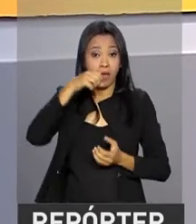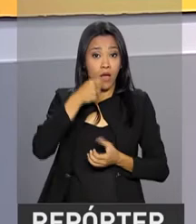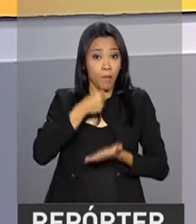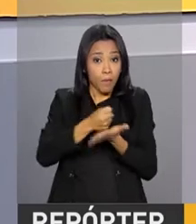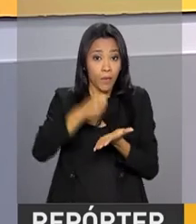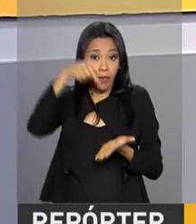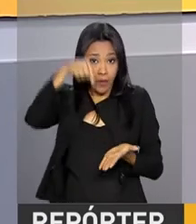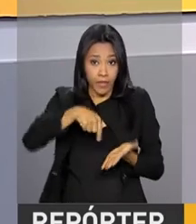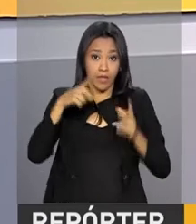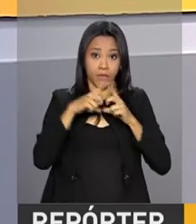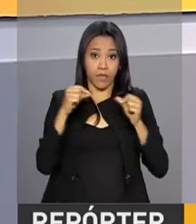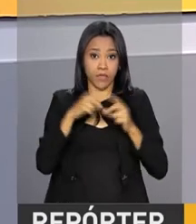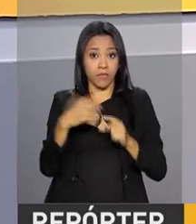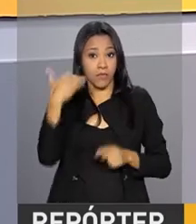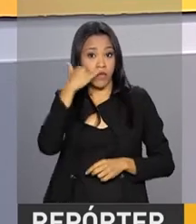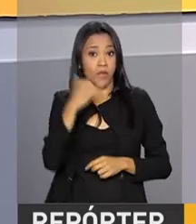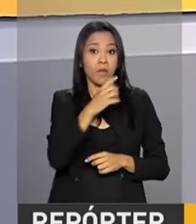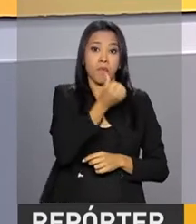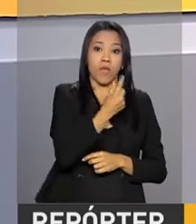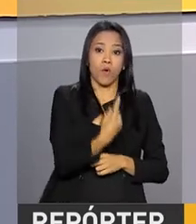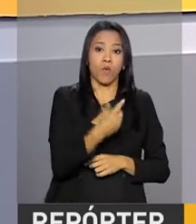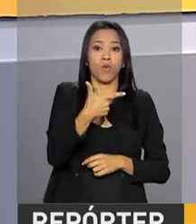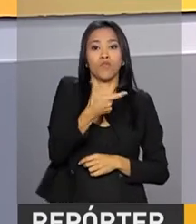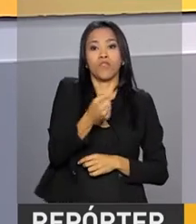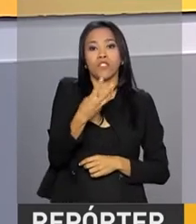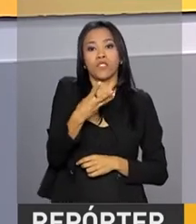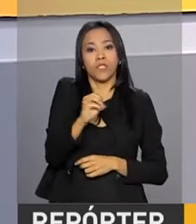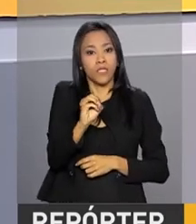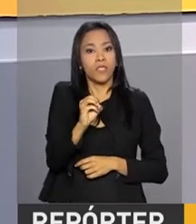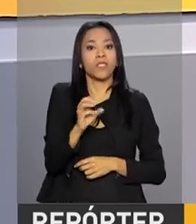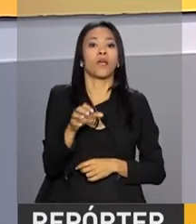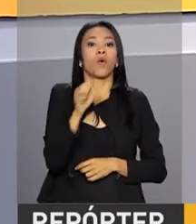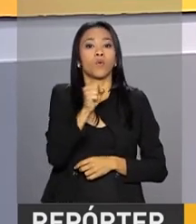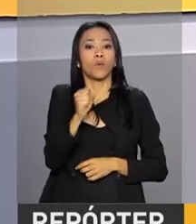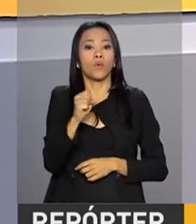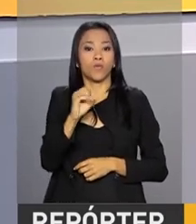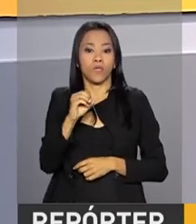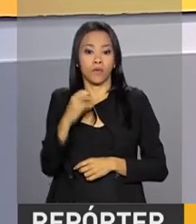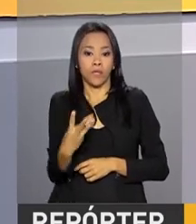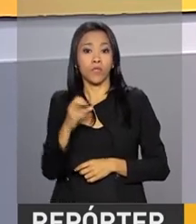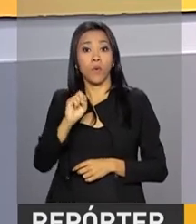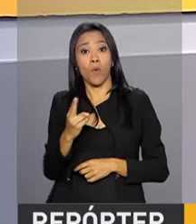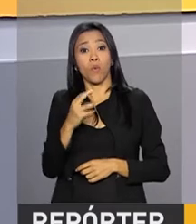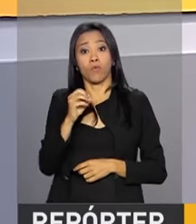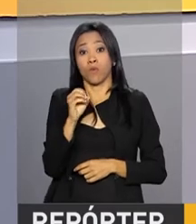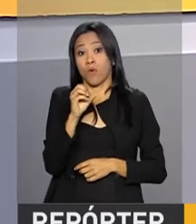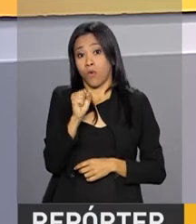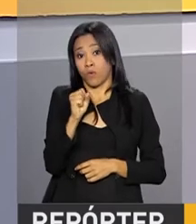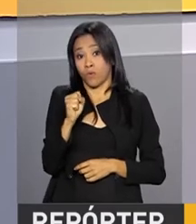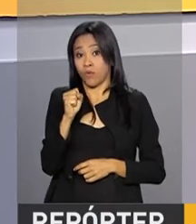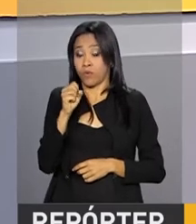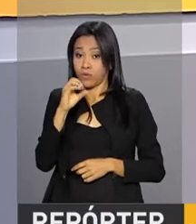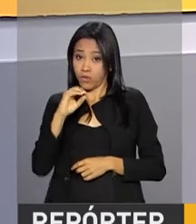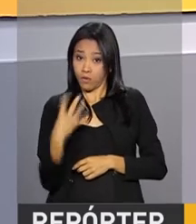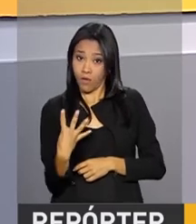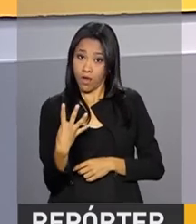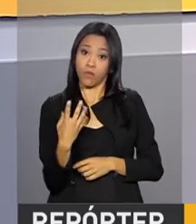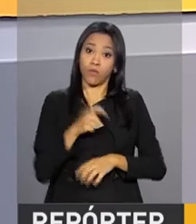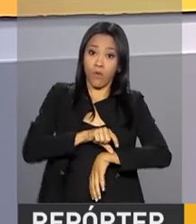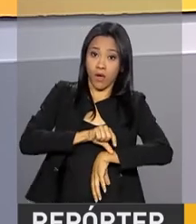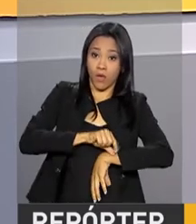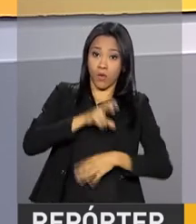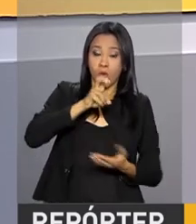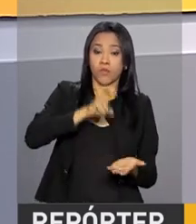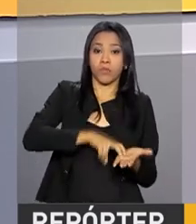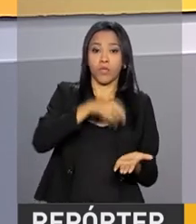em Brasília pelos telefones 61 2030 8803 ou 8804, das 8 da